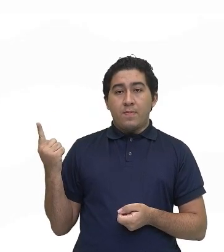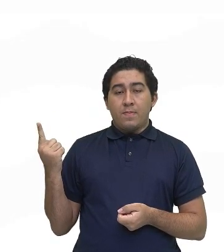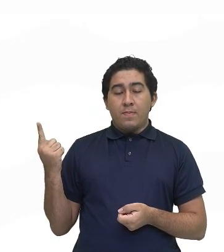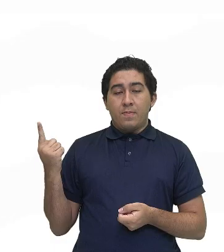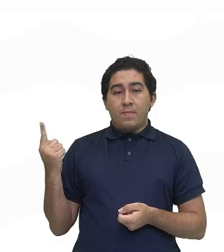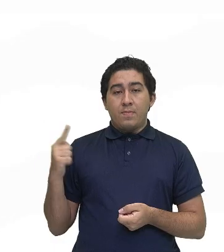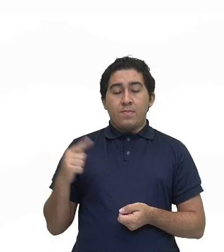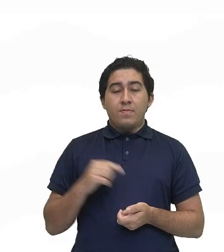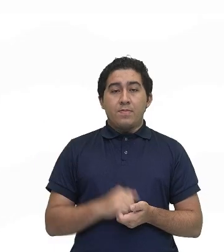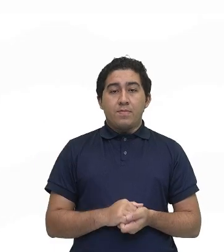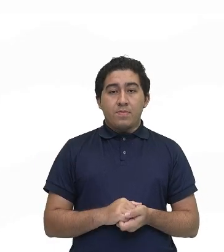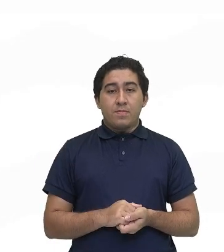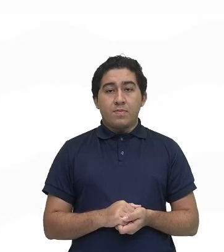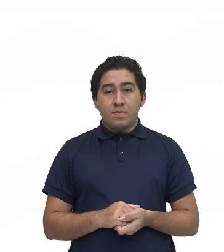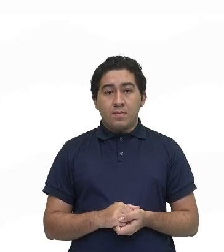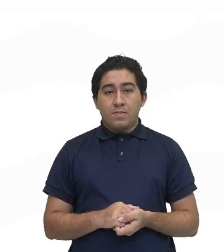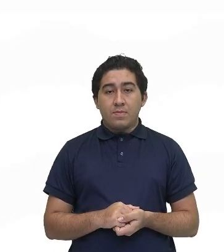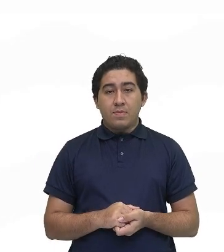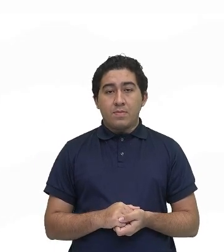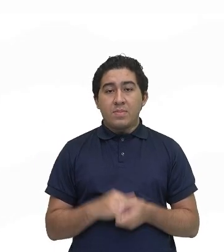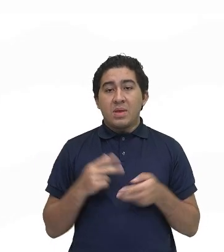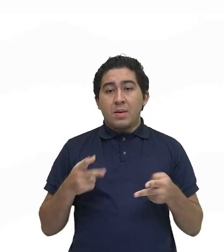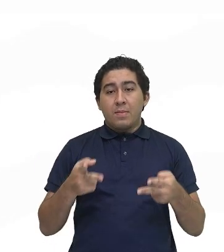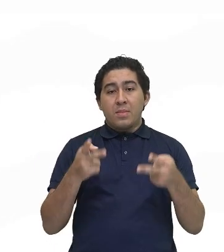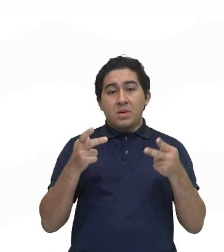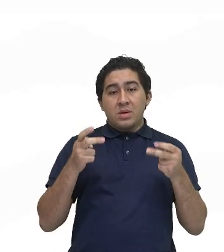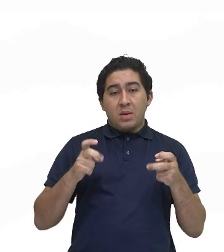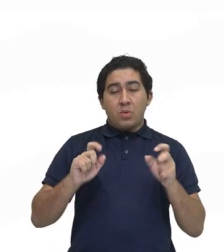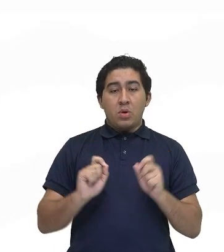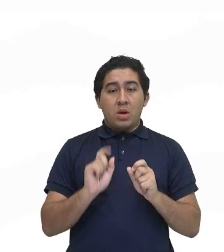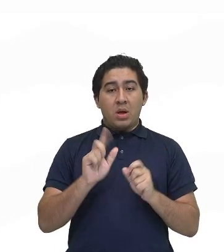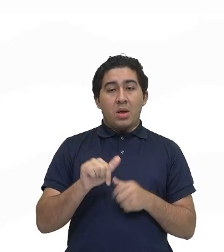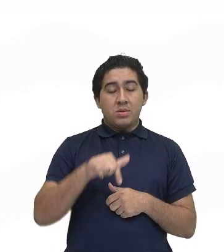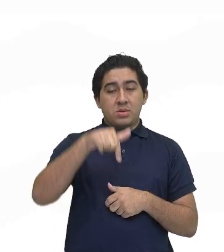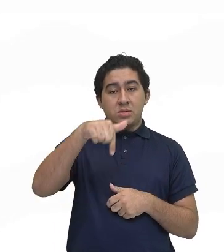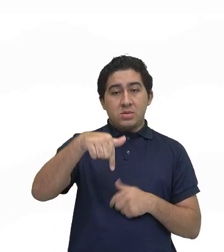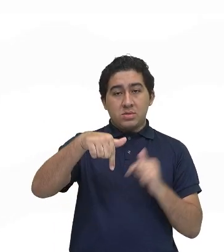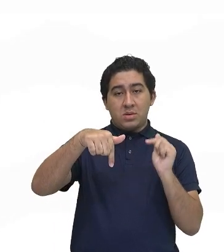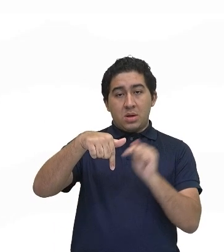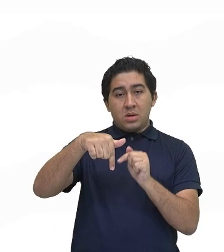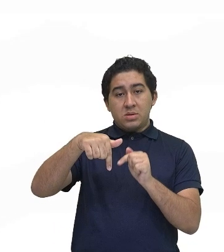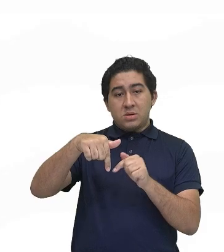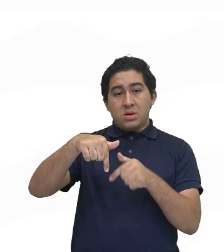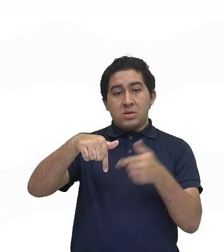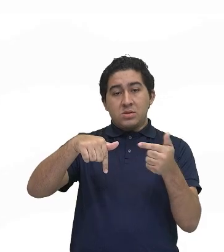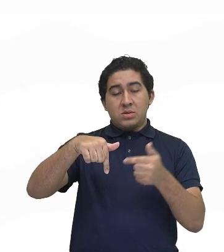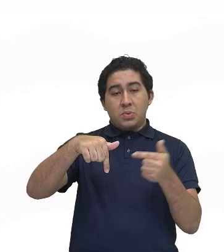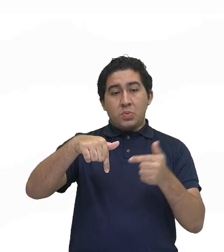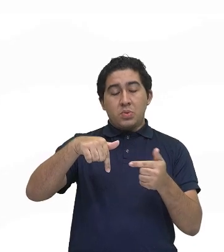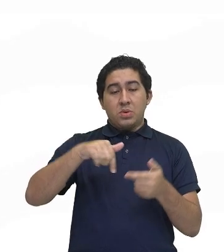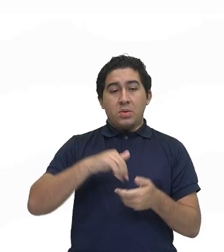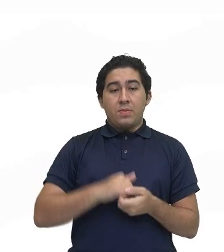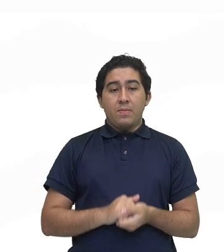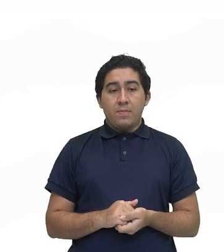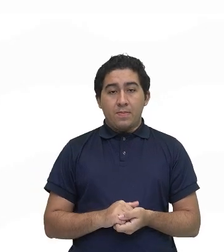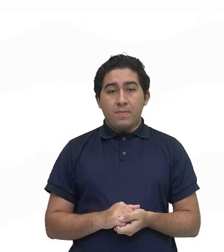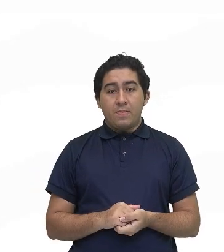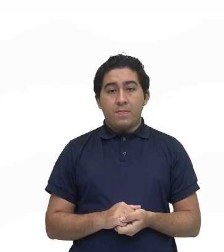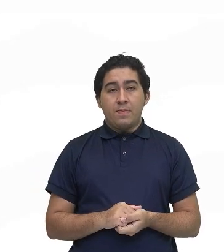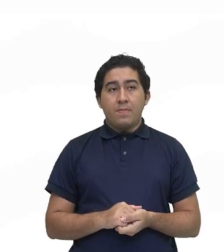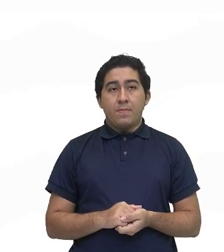decimal. Observamos a segunda casa decimal, que é o 7, como nós fizemos aqui, ó. Muito